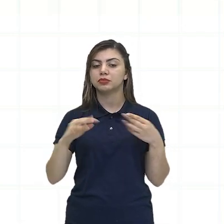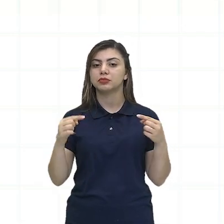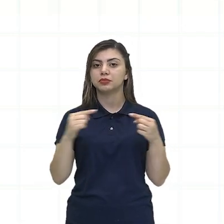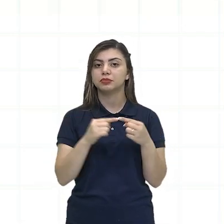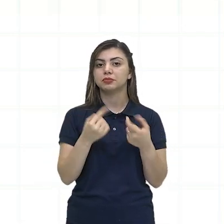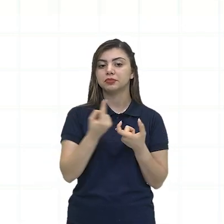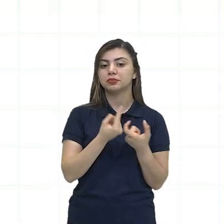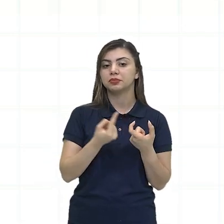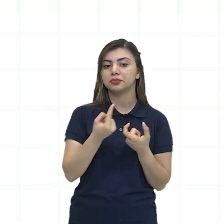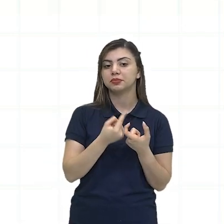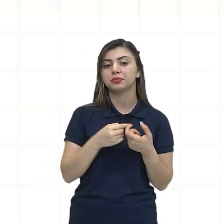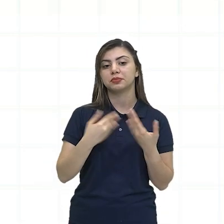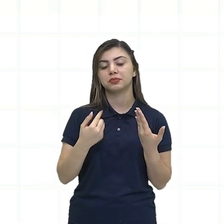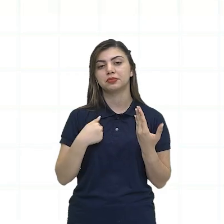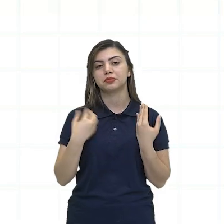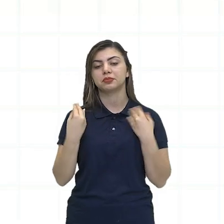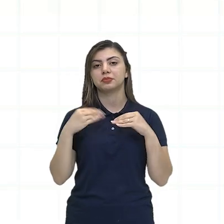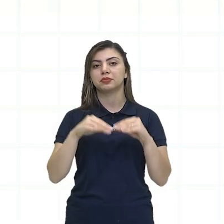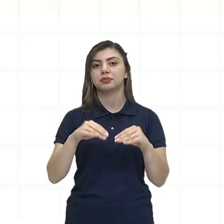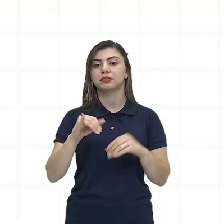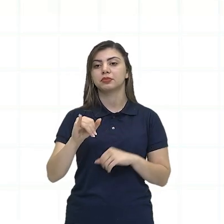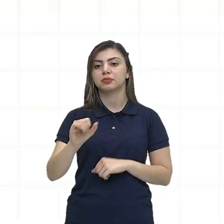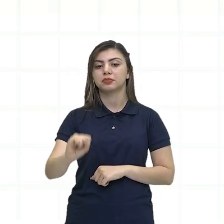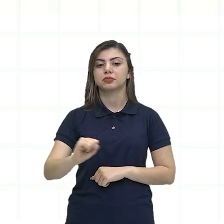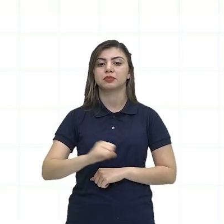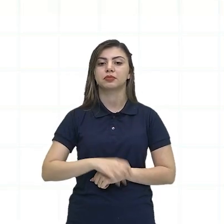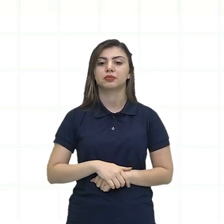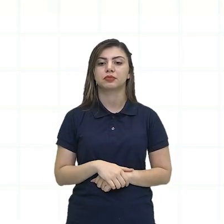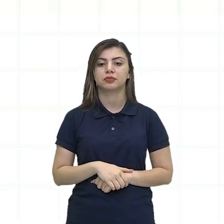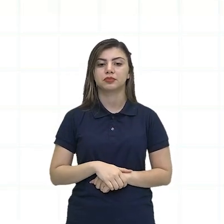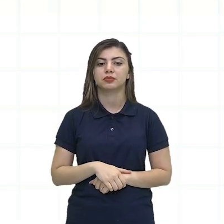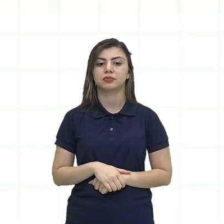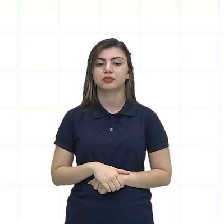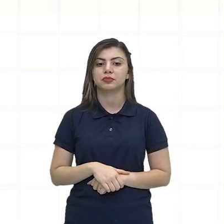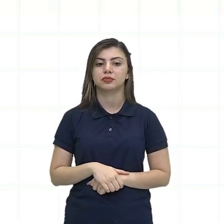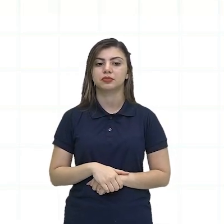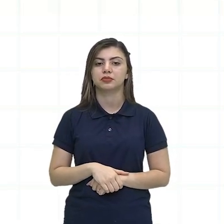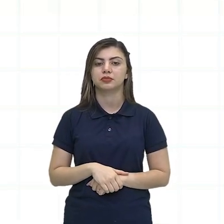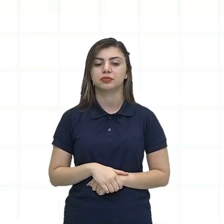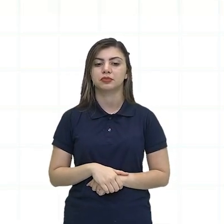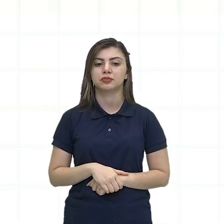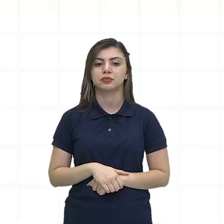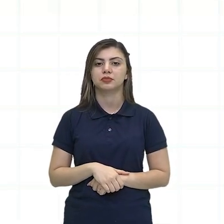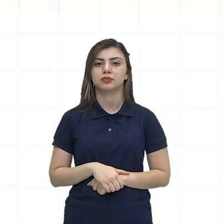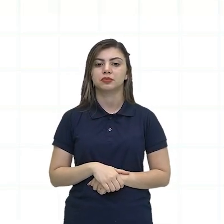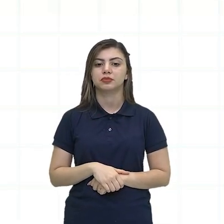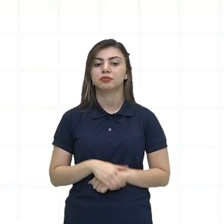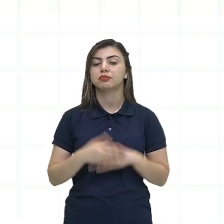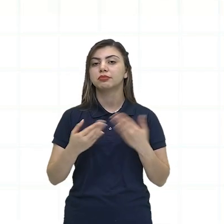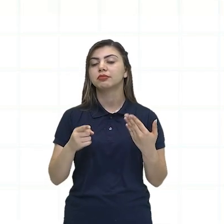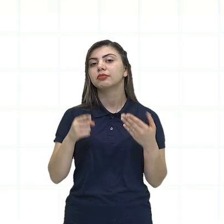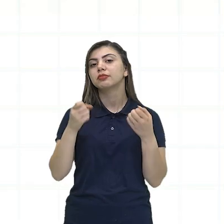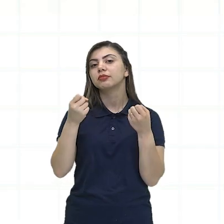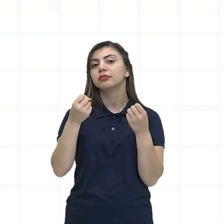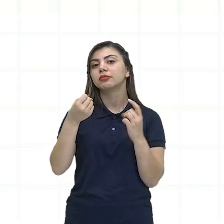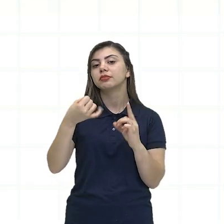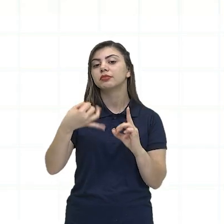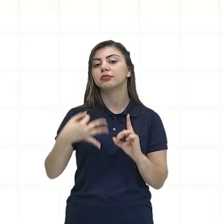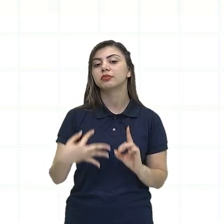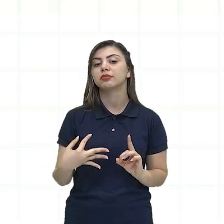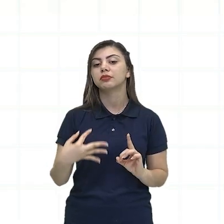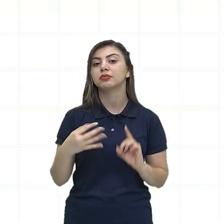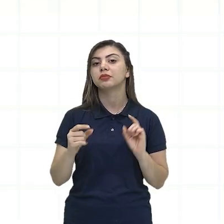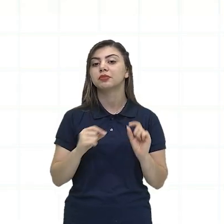vou usar o is. Então, it is black and white. Então, ele está descrevendo quem?